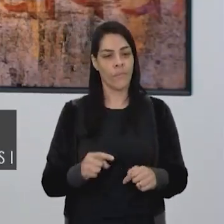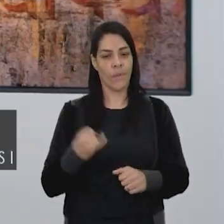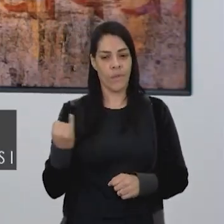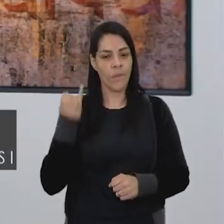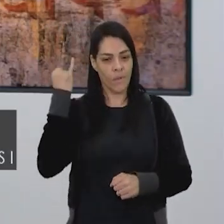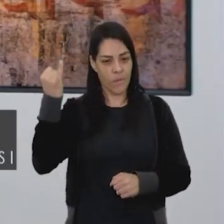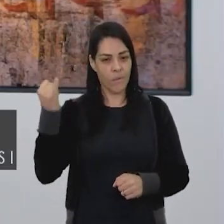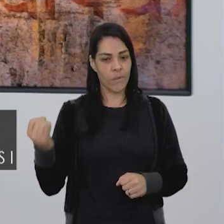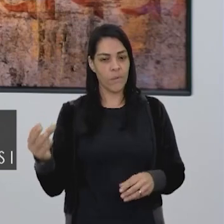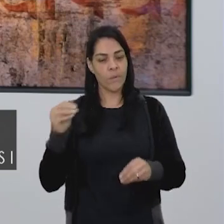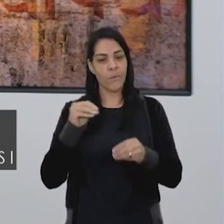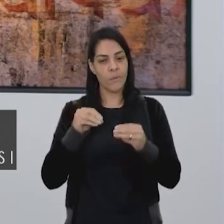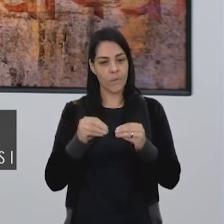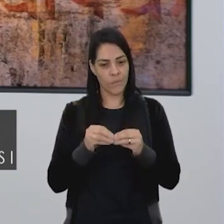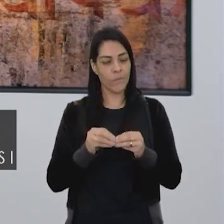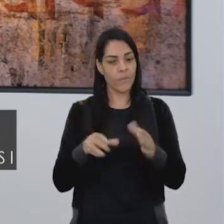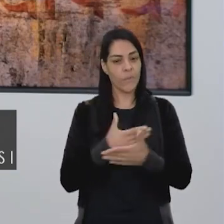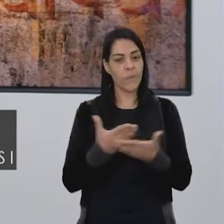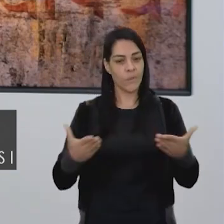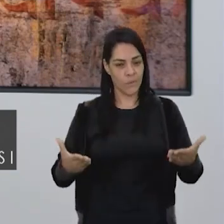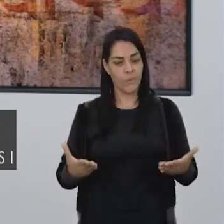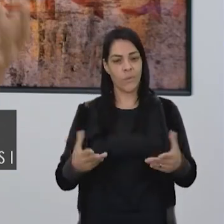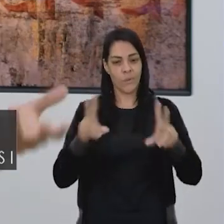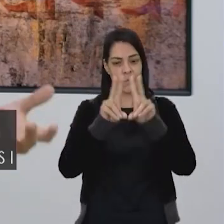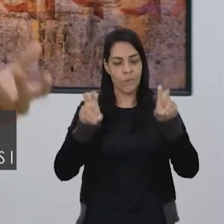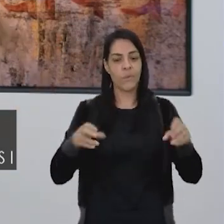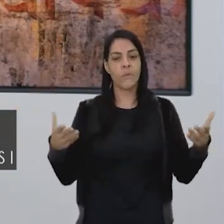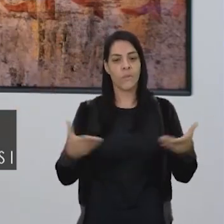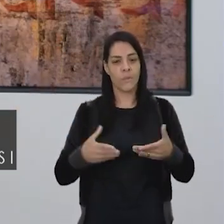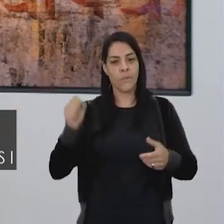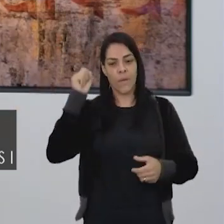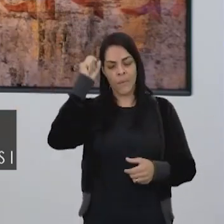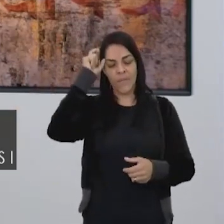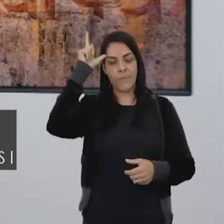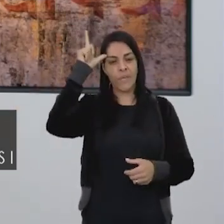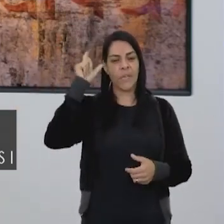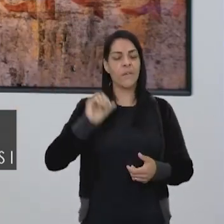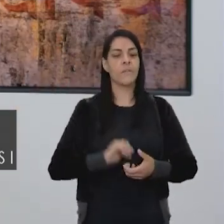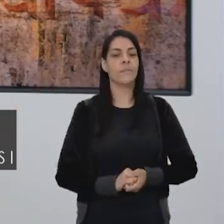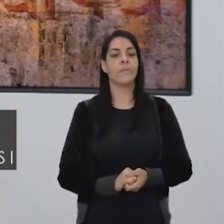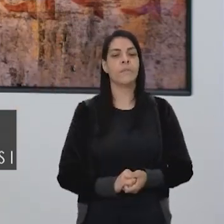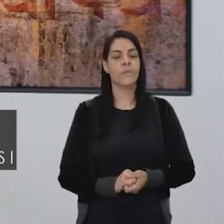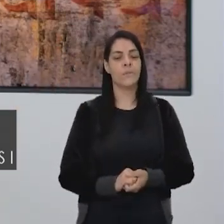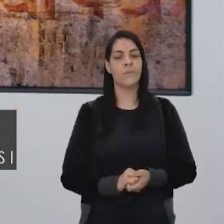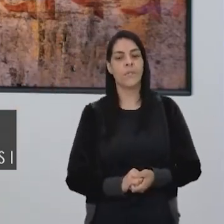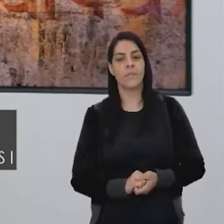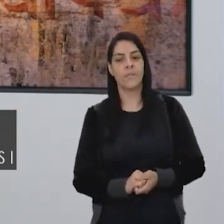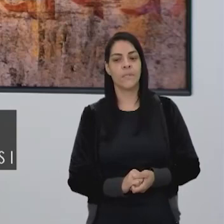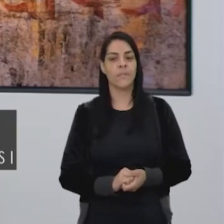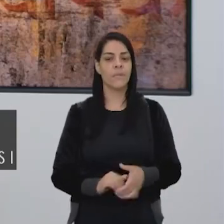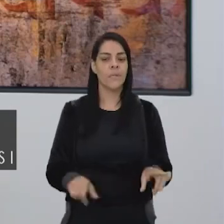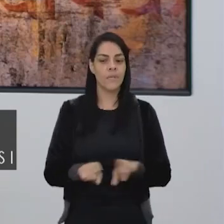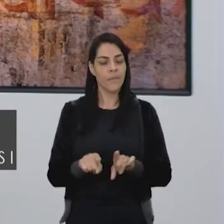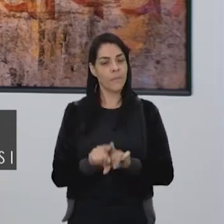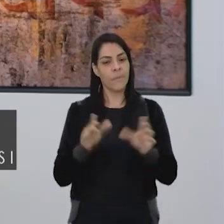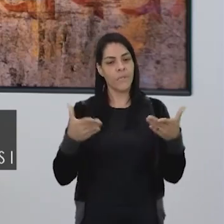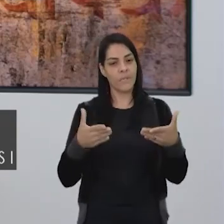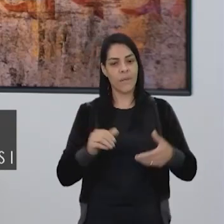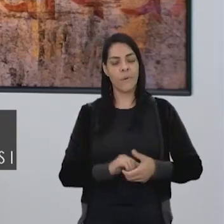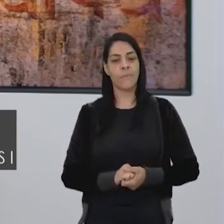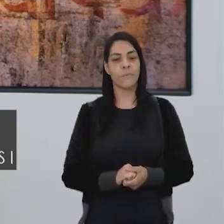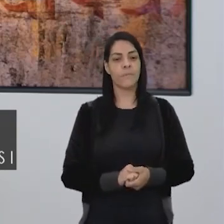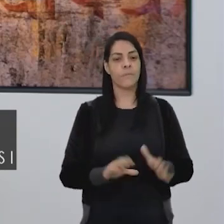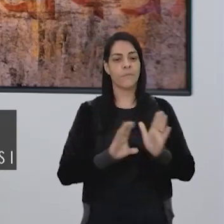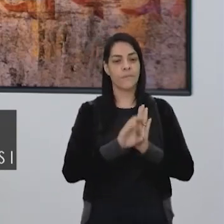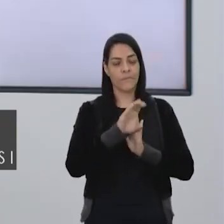o nosso tema de hoje, envolvendo a questão da cultura erudita, da indústria cultural, e a gente até passou por outros